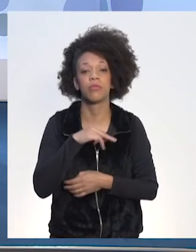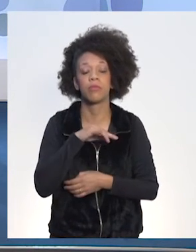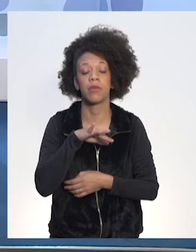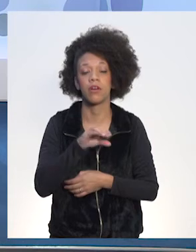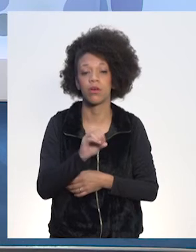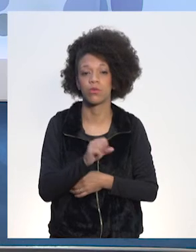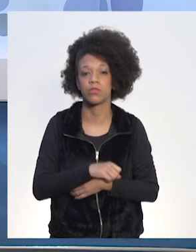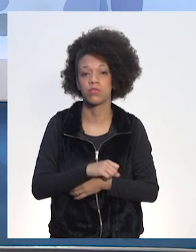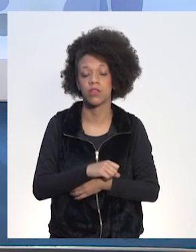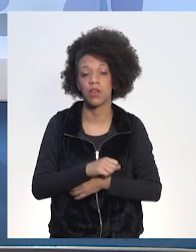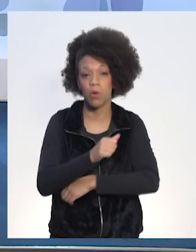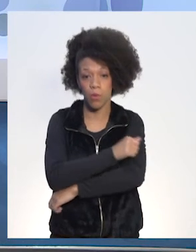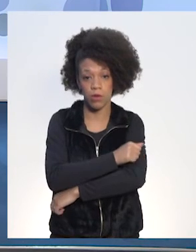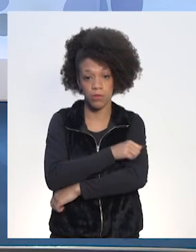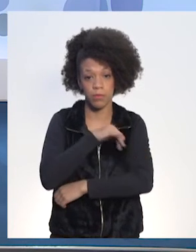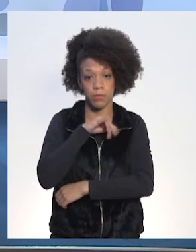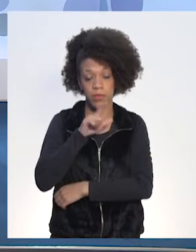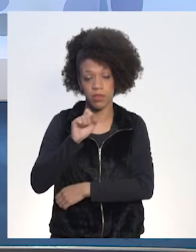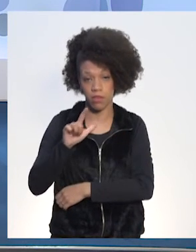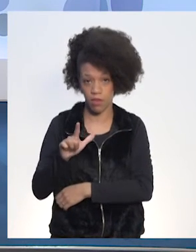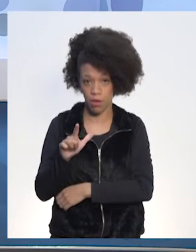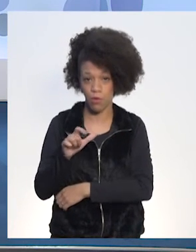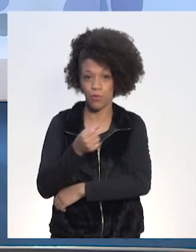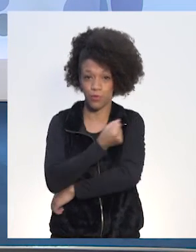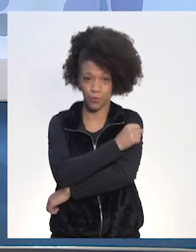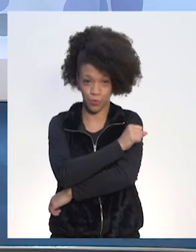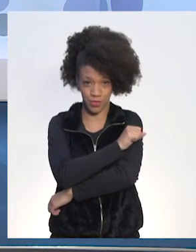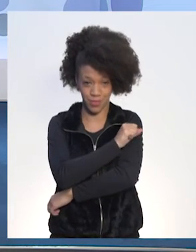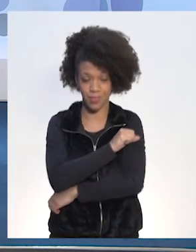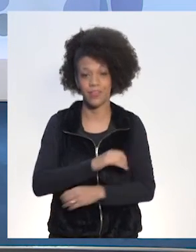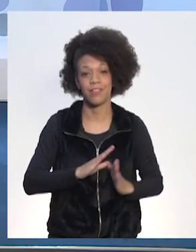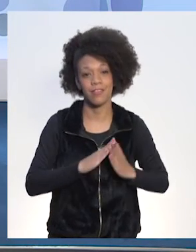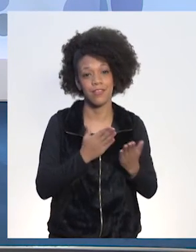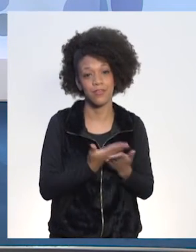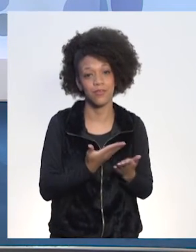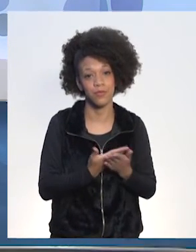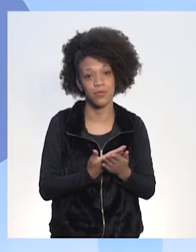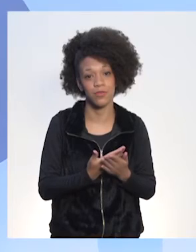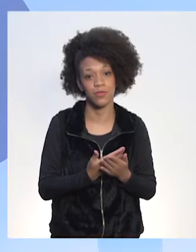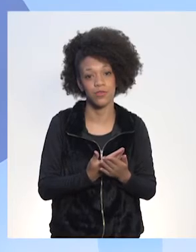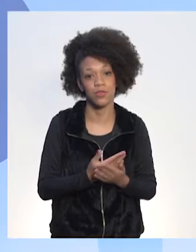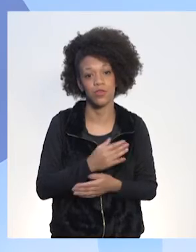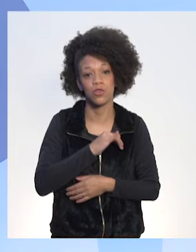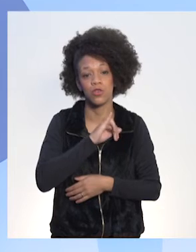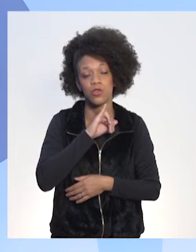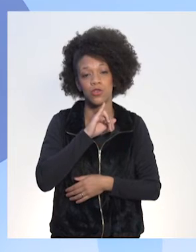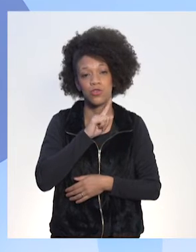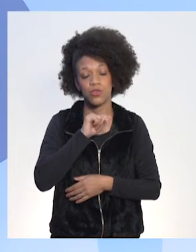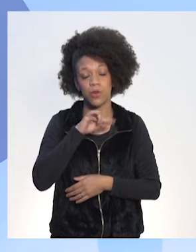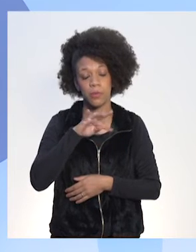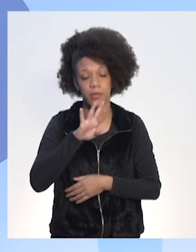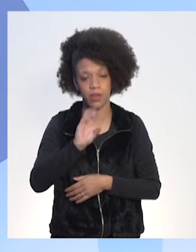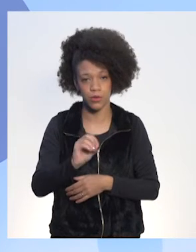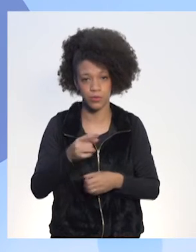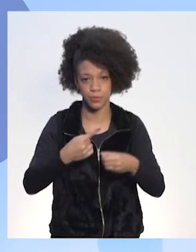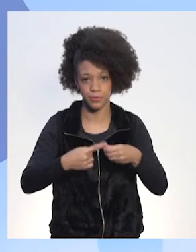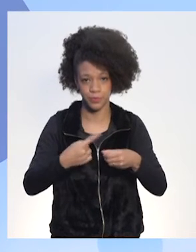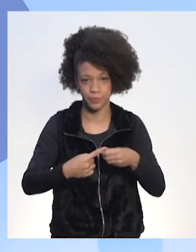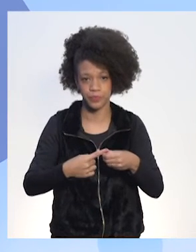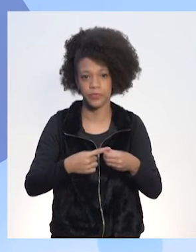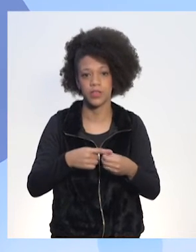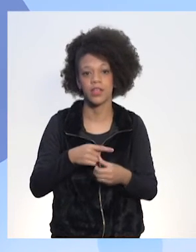colocou: Miguel, meu fiel escudeiro do 8º A, da Escola Estadual Gilbert Carvalho, lá de Araçatuba, 30